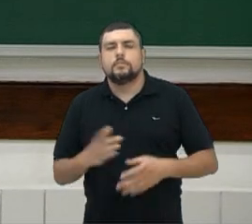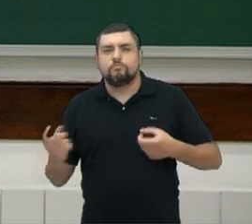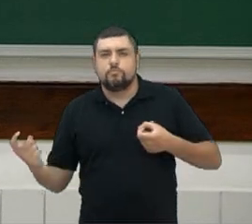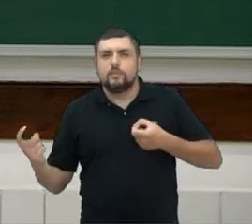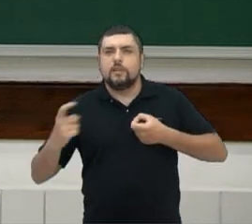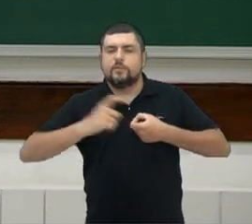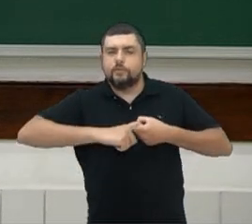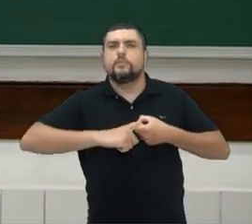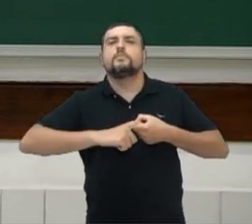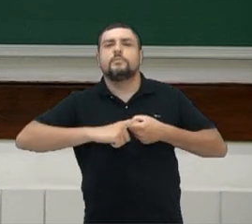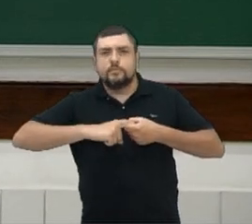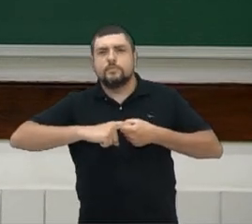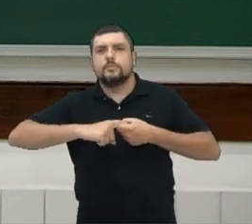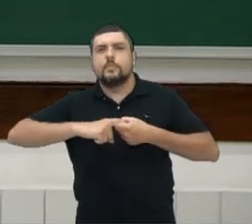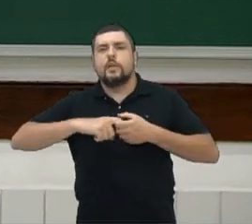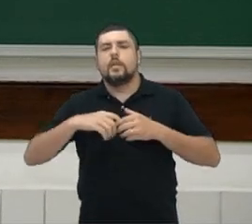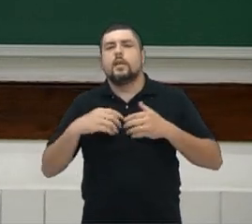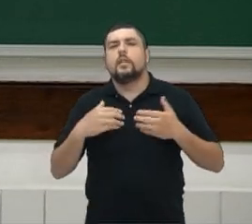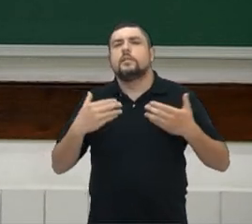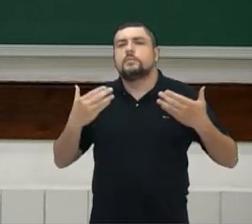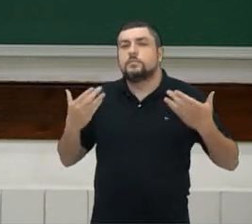Voltei, galera. Vamos corrigir juntos.